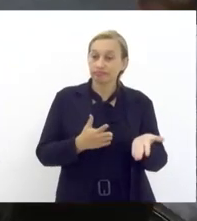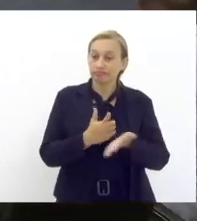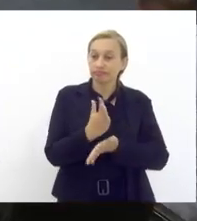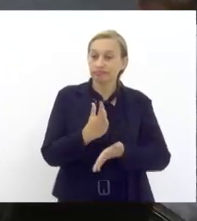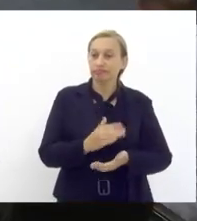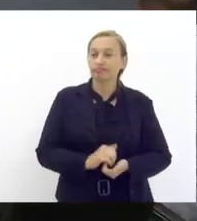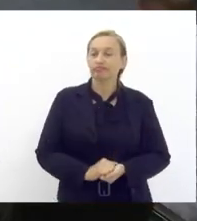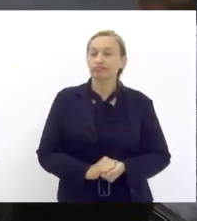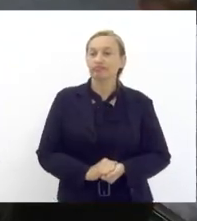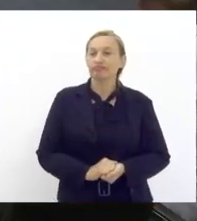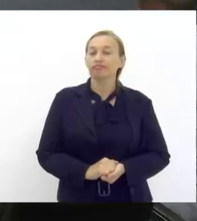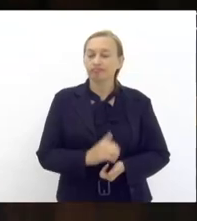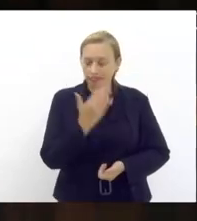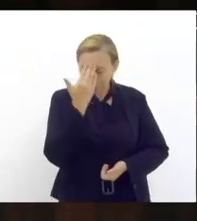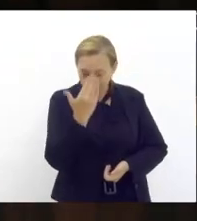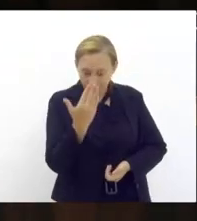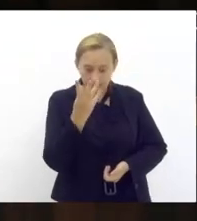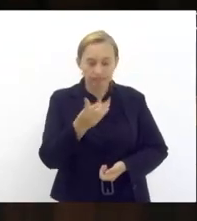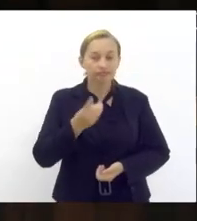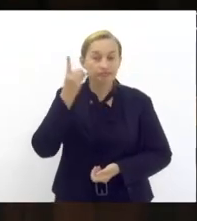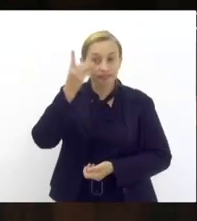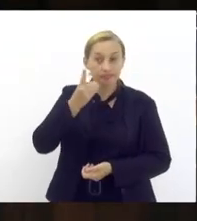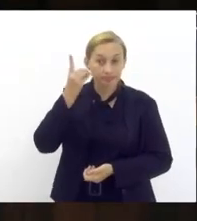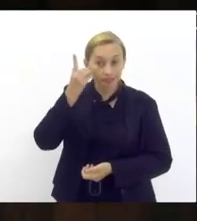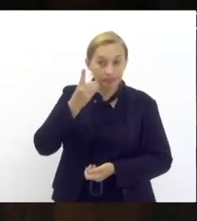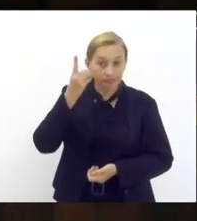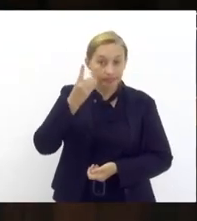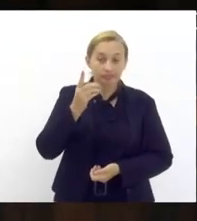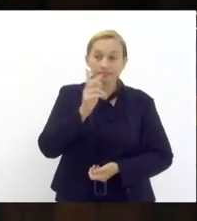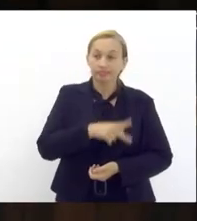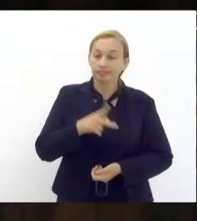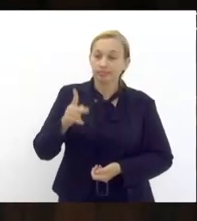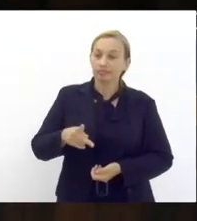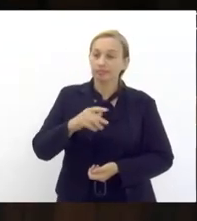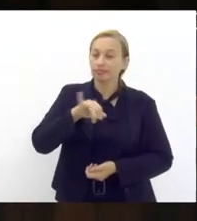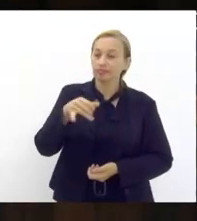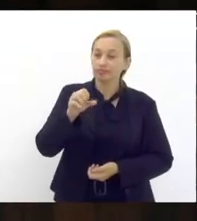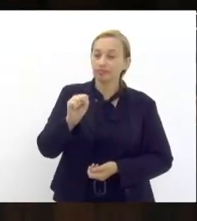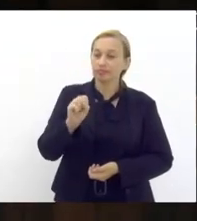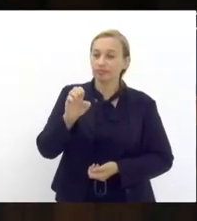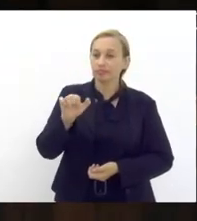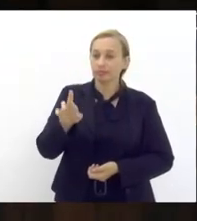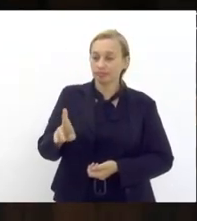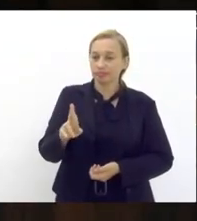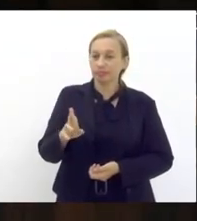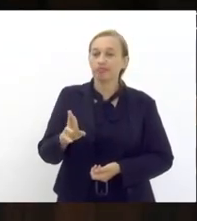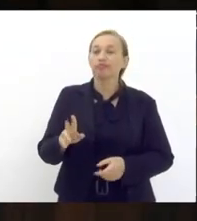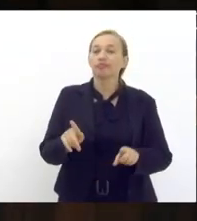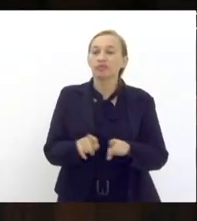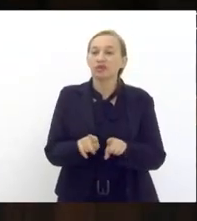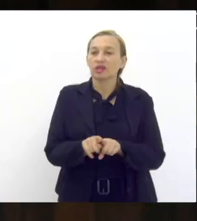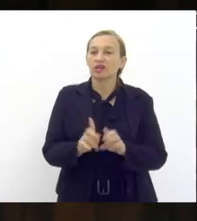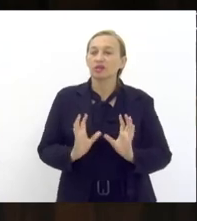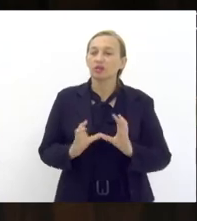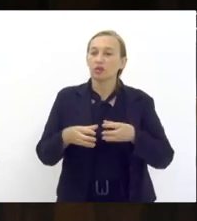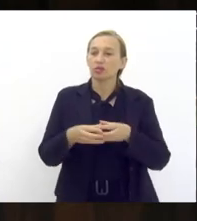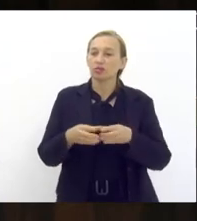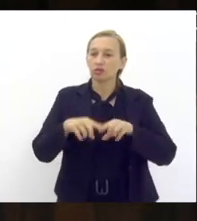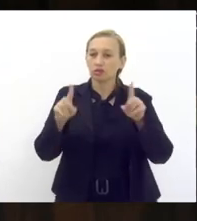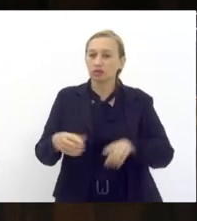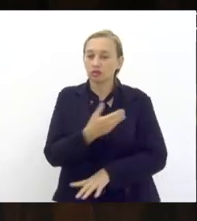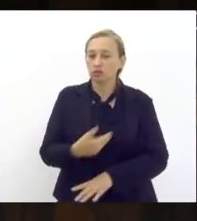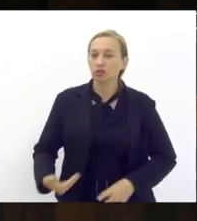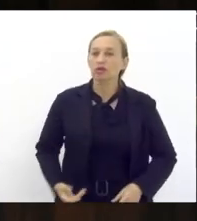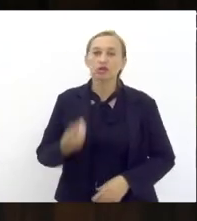favorável. Obrigado, deputado professor Josemar. Chamar para dar parecer pela Comissão de Servidores Públicos